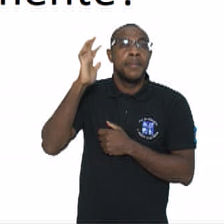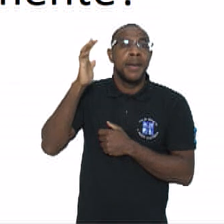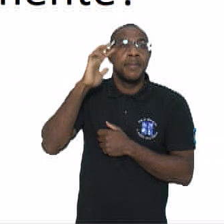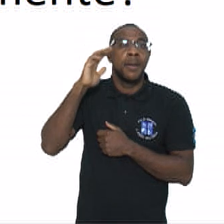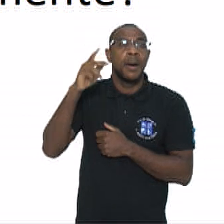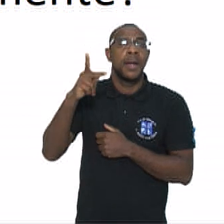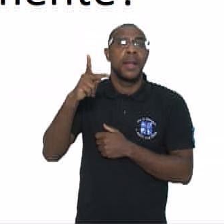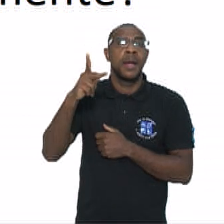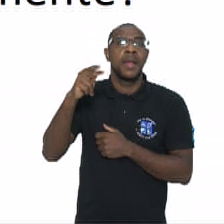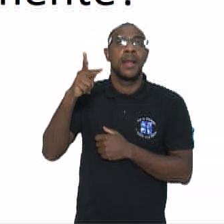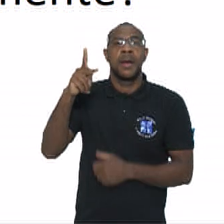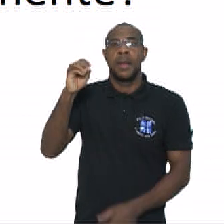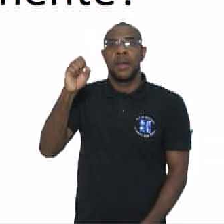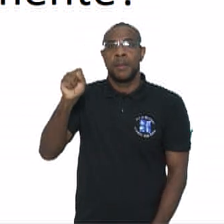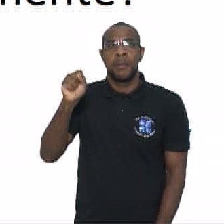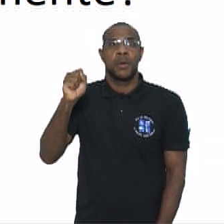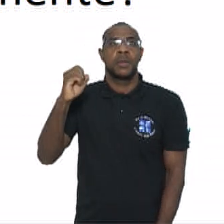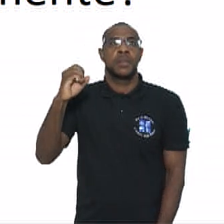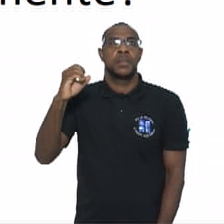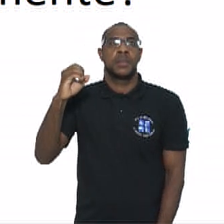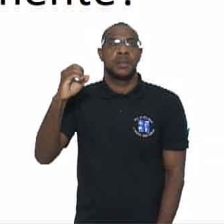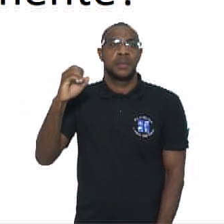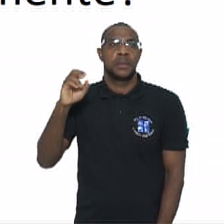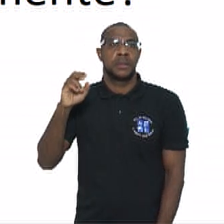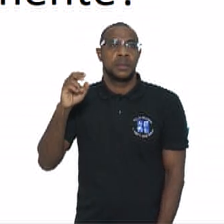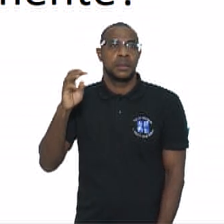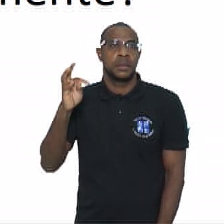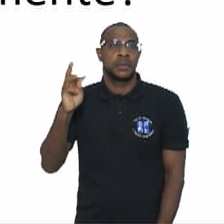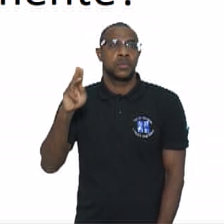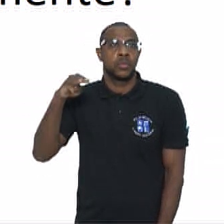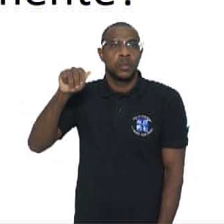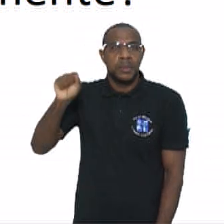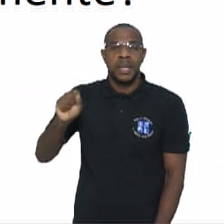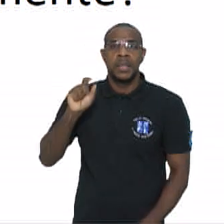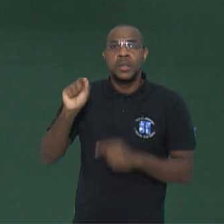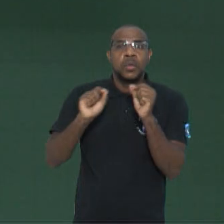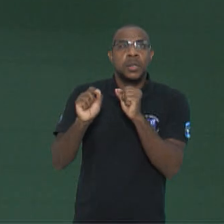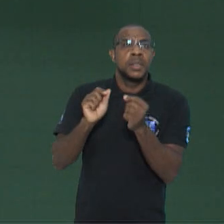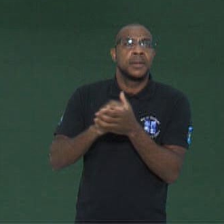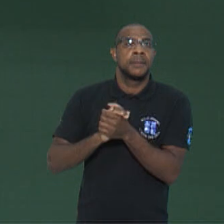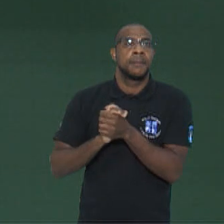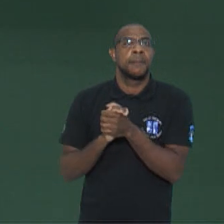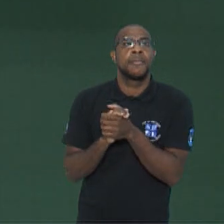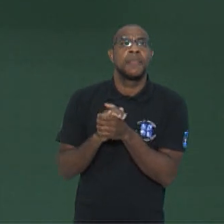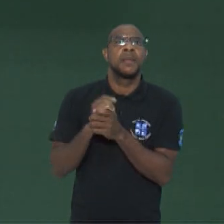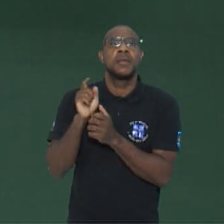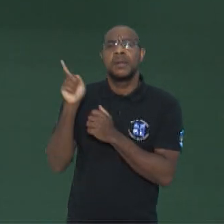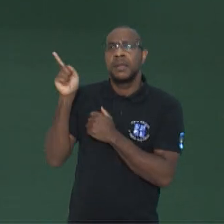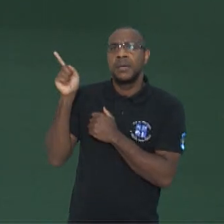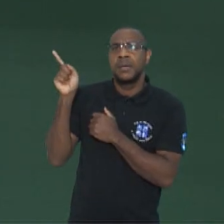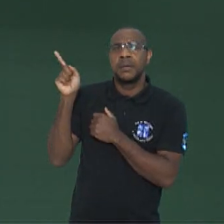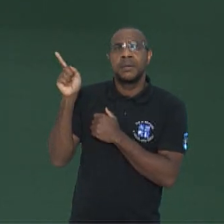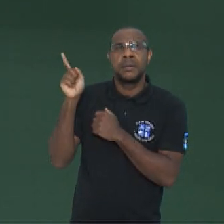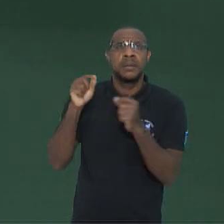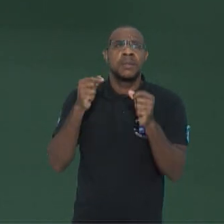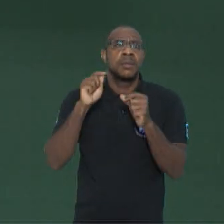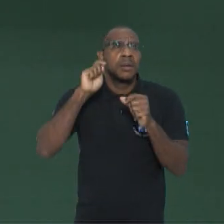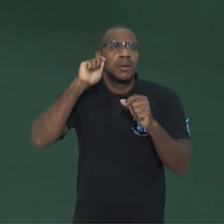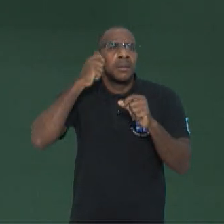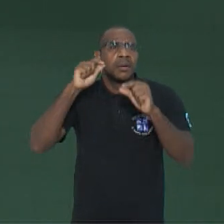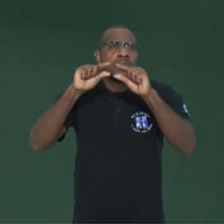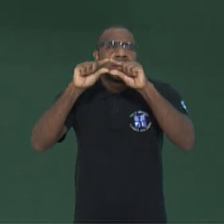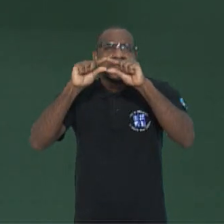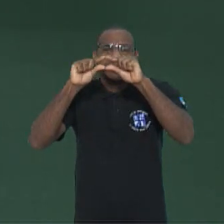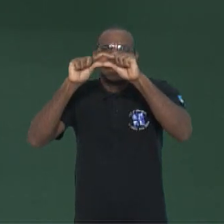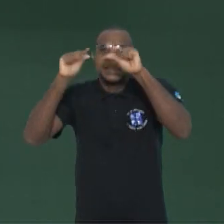criação de Machado de Assis. Esse está em negrito aqui para chamar a